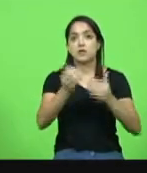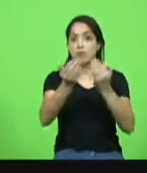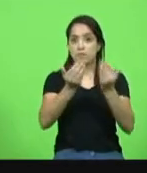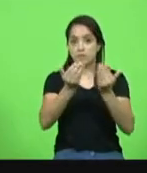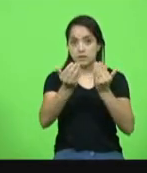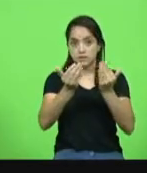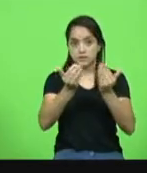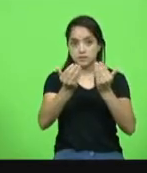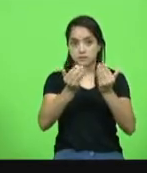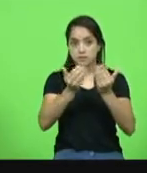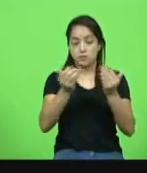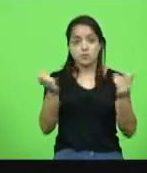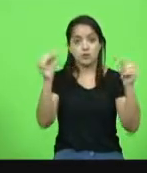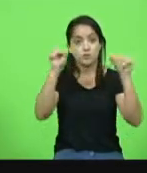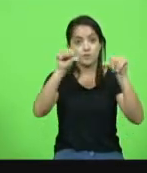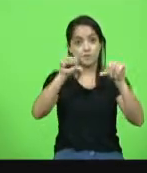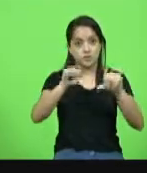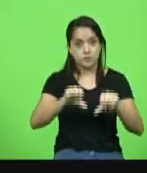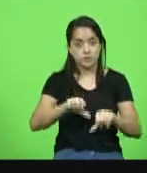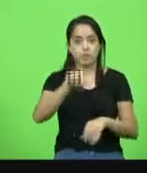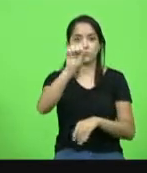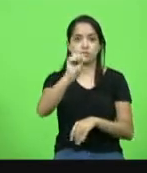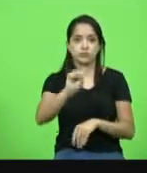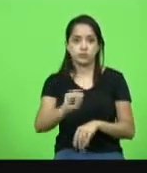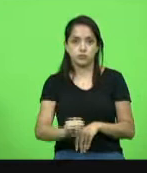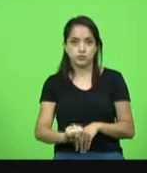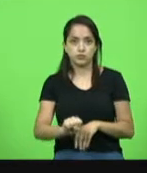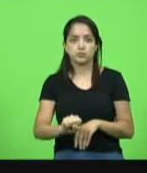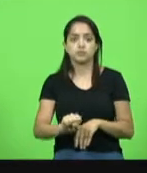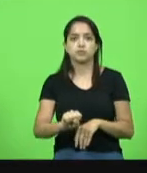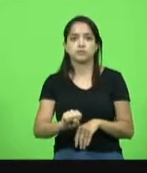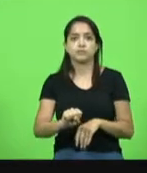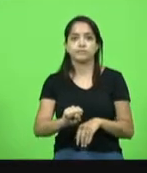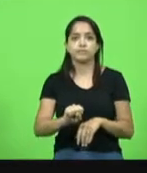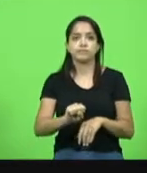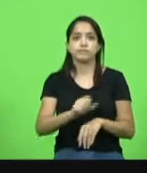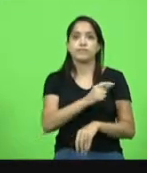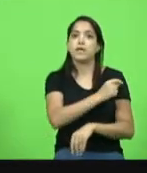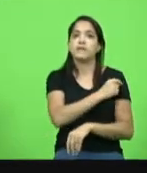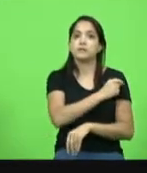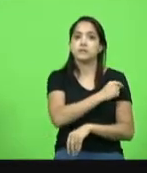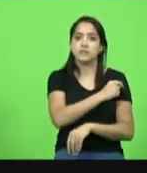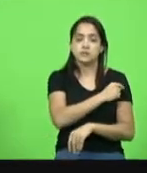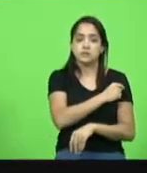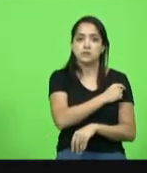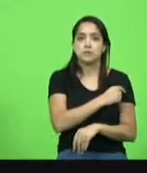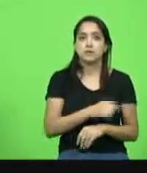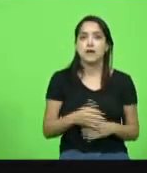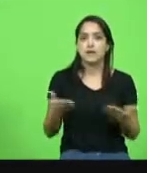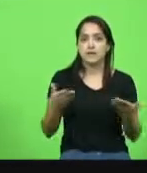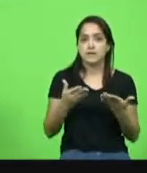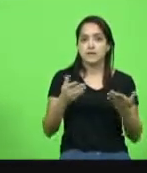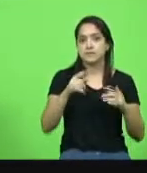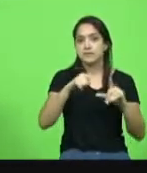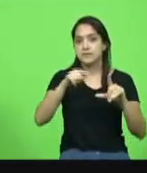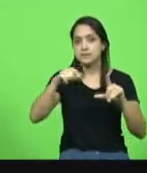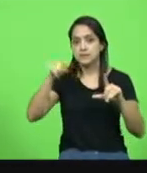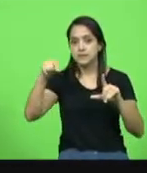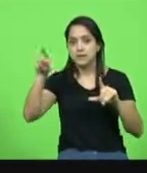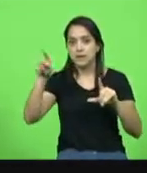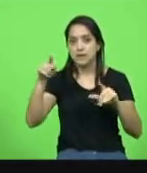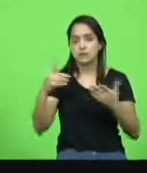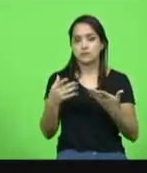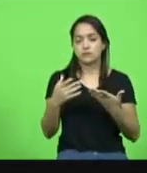e o pior do Sul do Brasil em termos de vacinação nós temos aí esse dado é